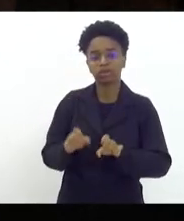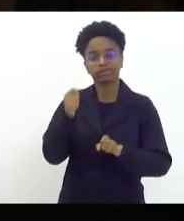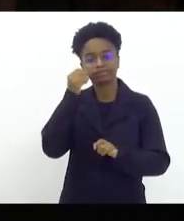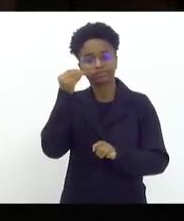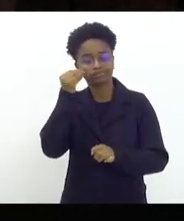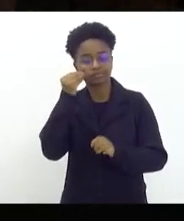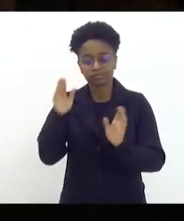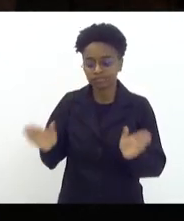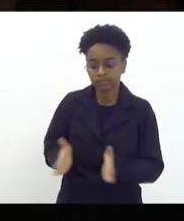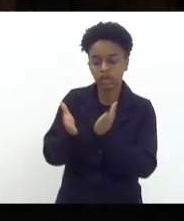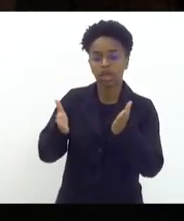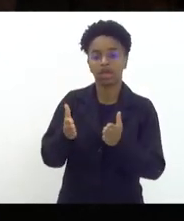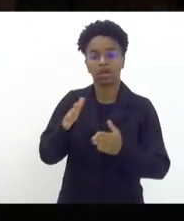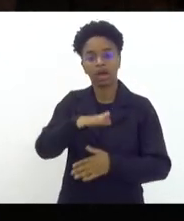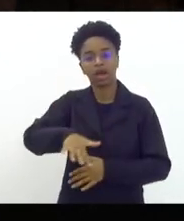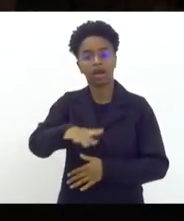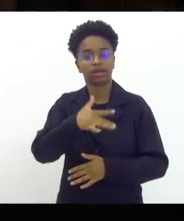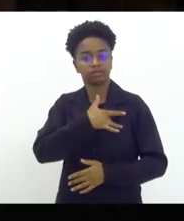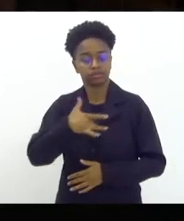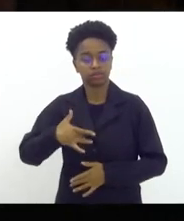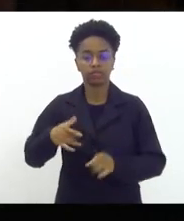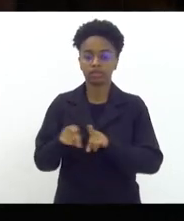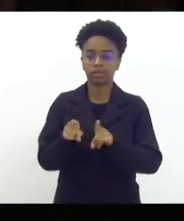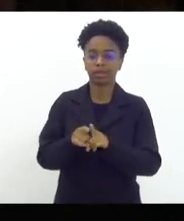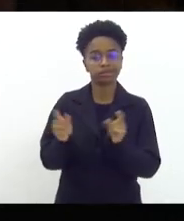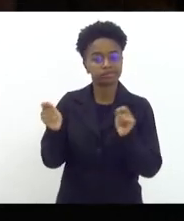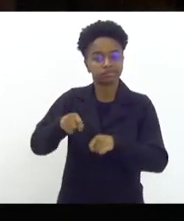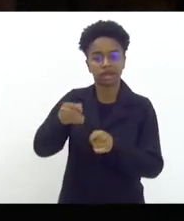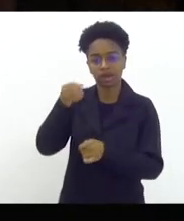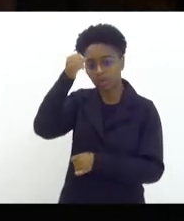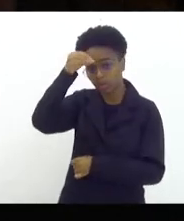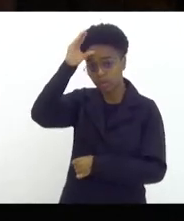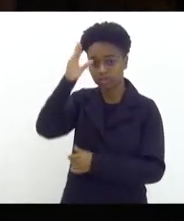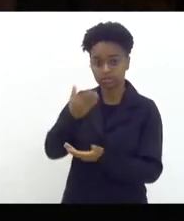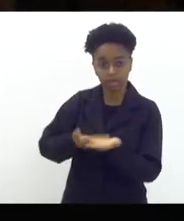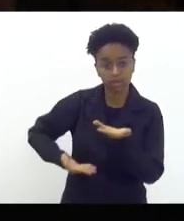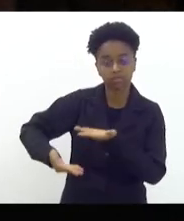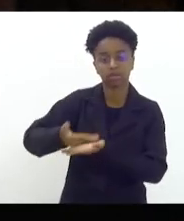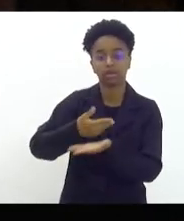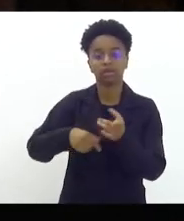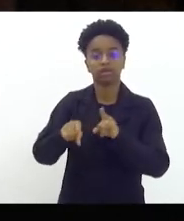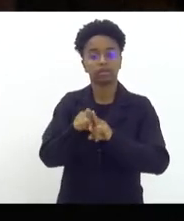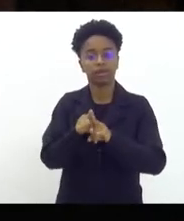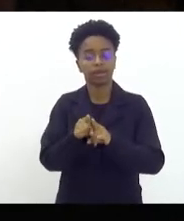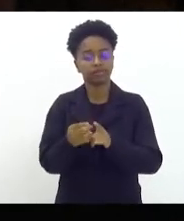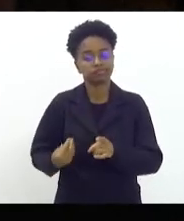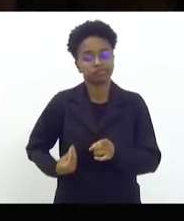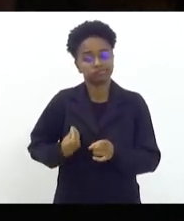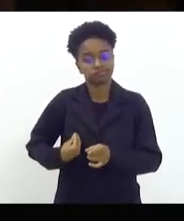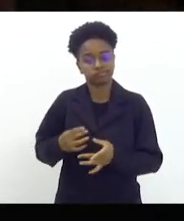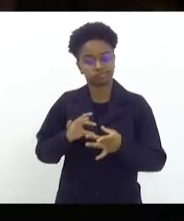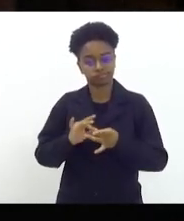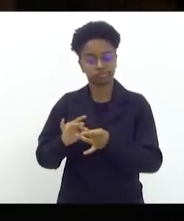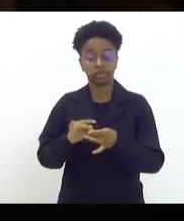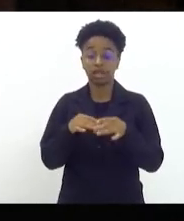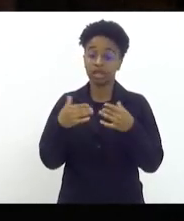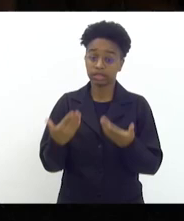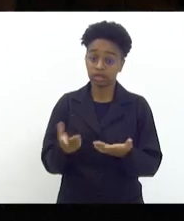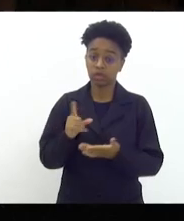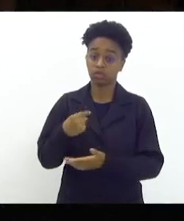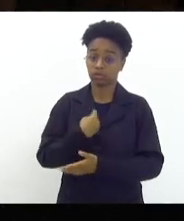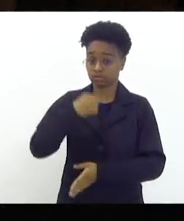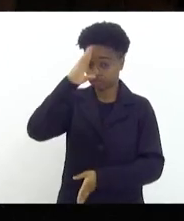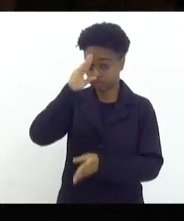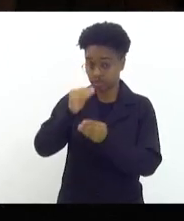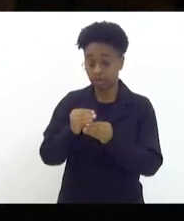salutar e produtivo para a formação de conhecimento e da convivência Então por fim é entendimento